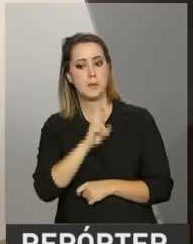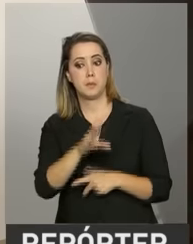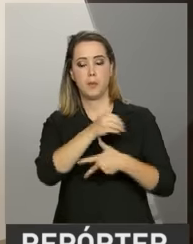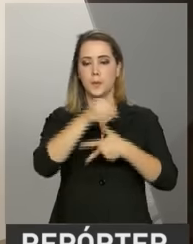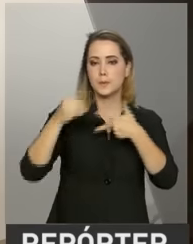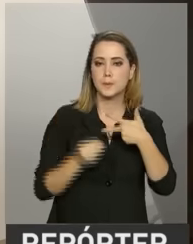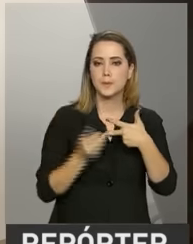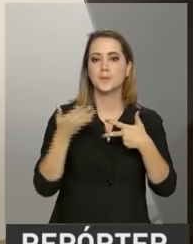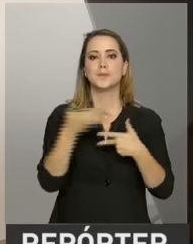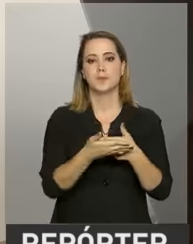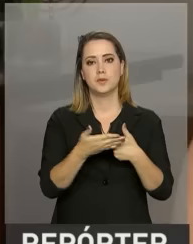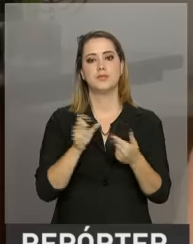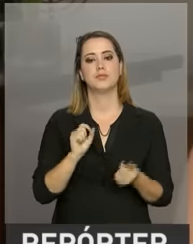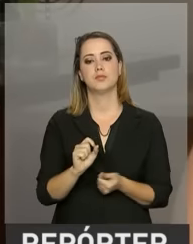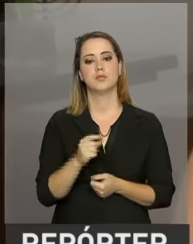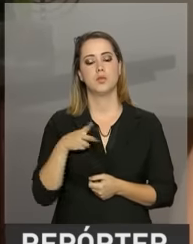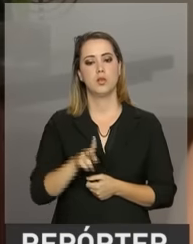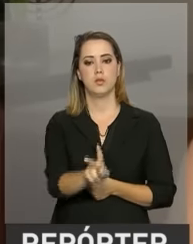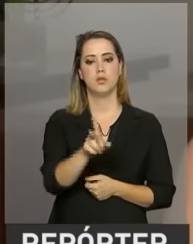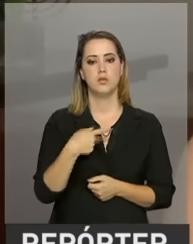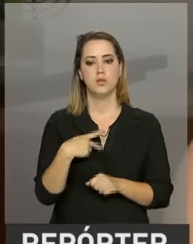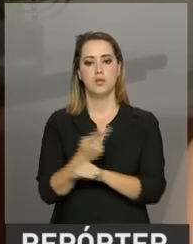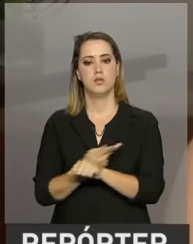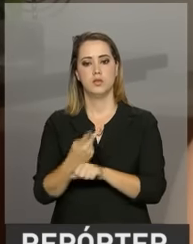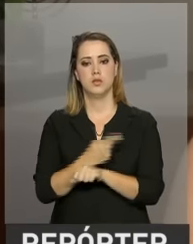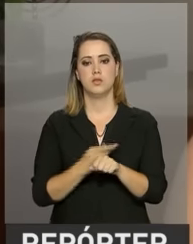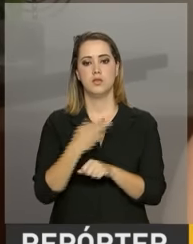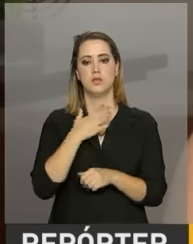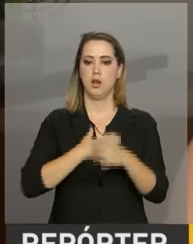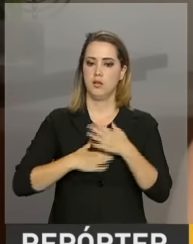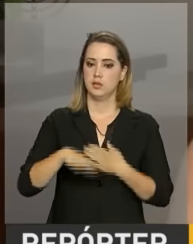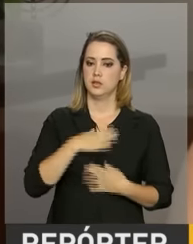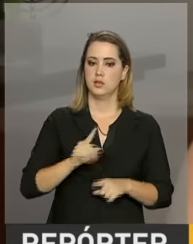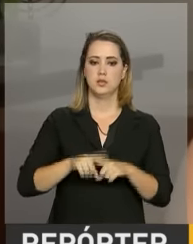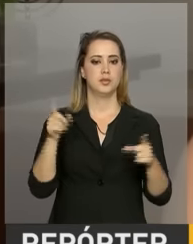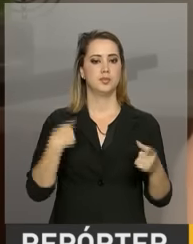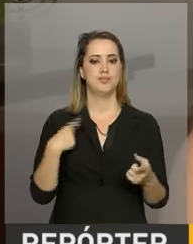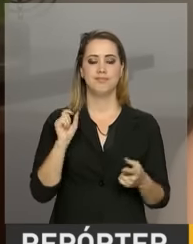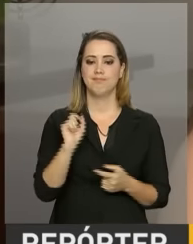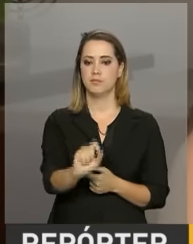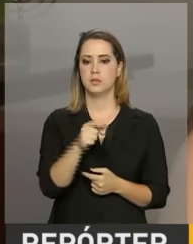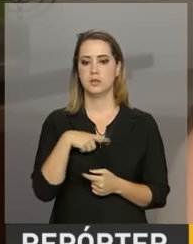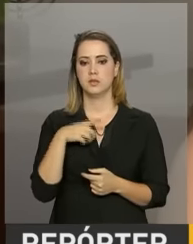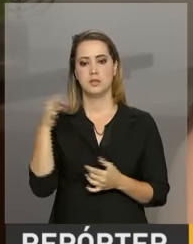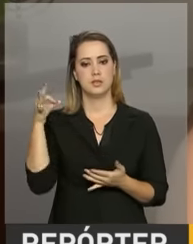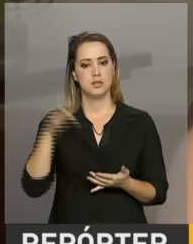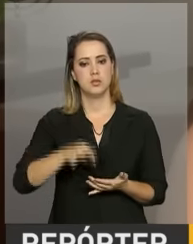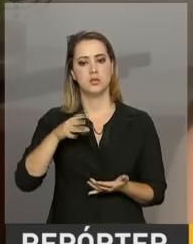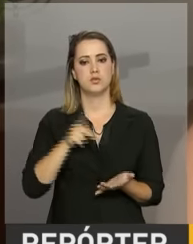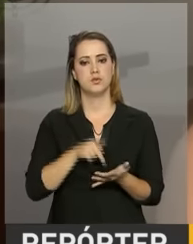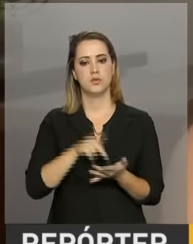Nacional do Ensino Médio o Enem sempre procuro me manter bastante calma né mas por esse Enem ser o real mesmo né